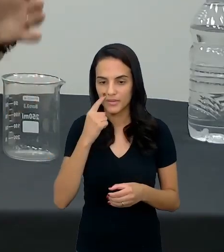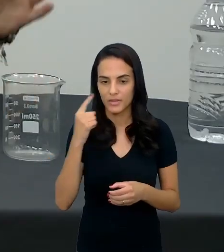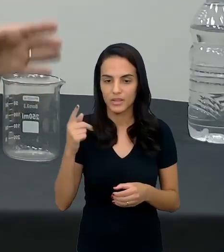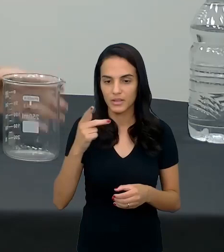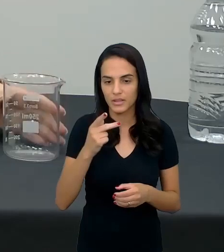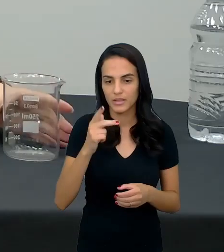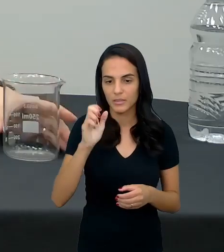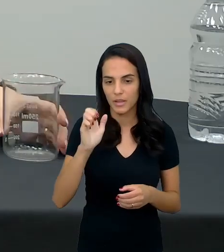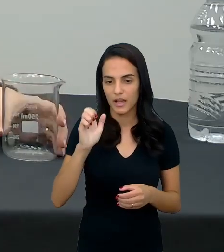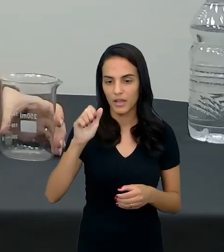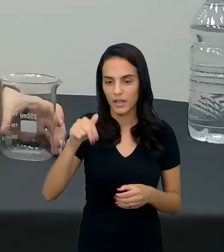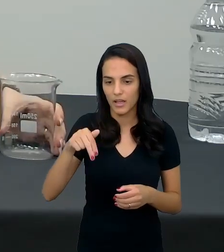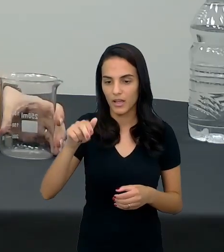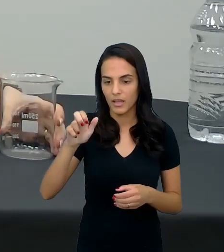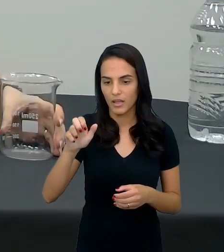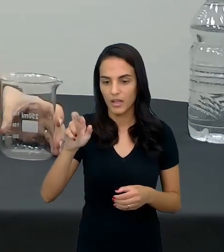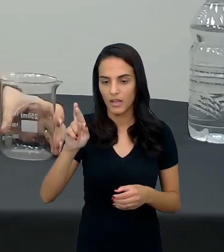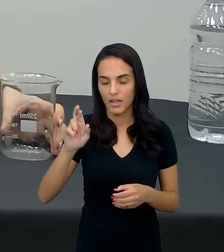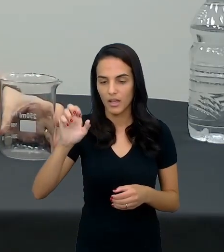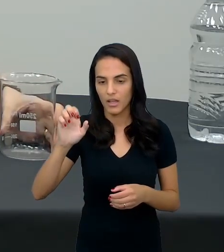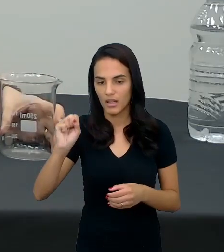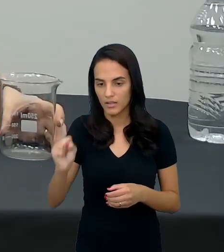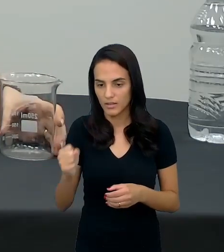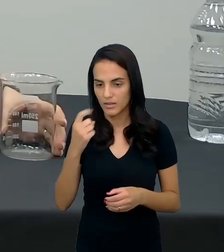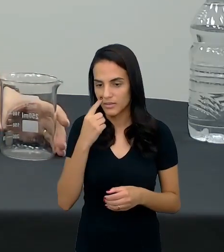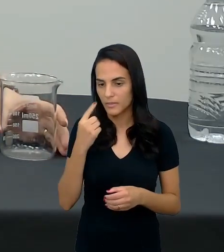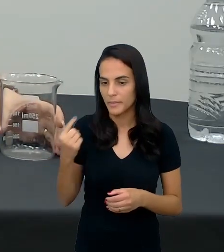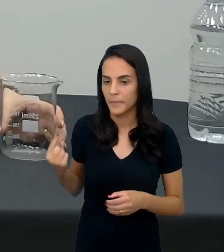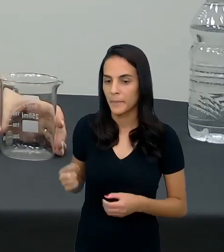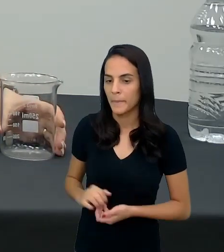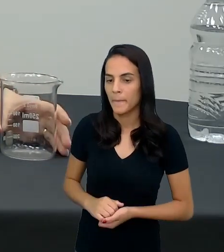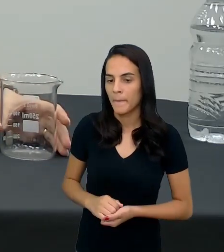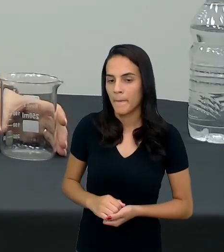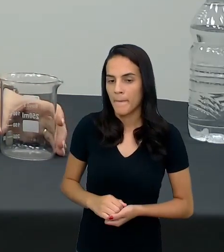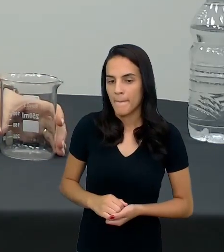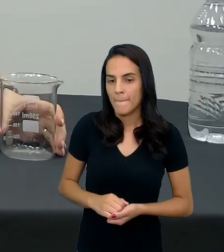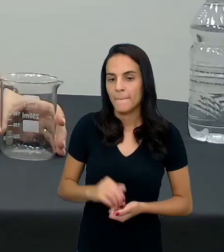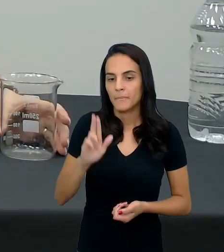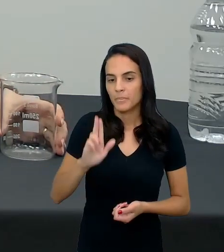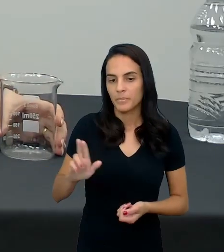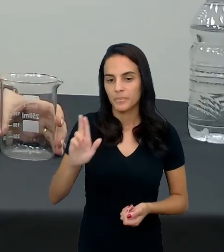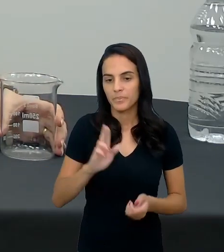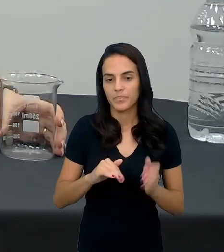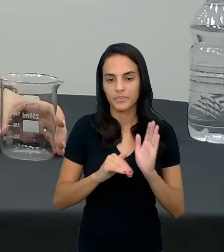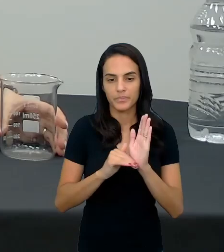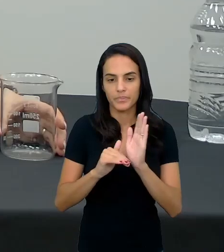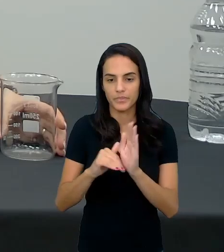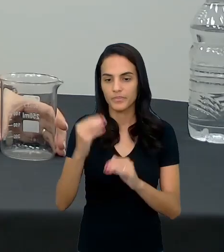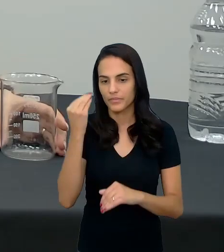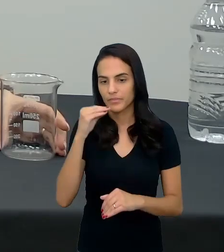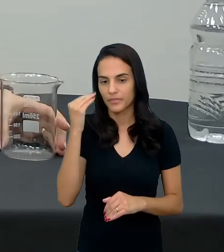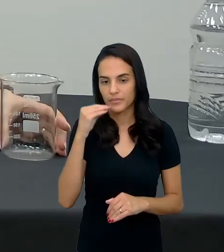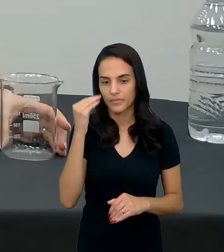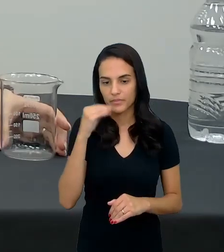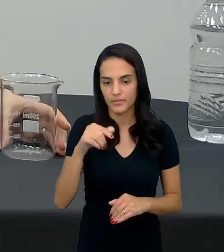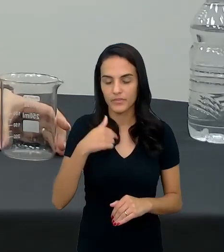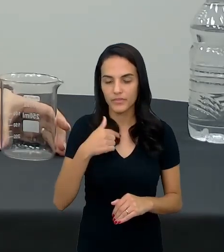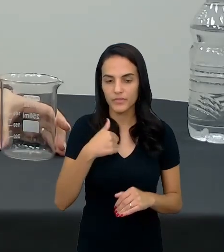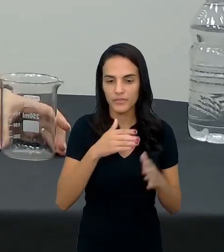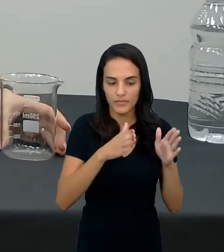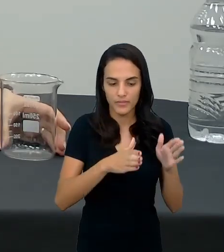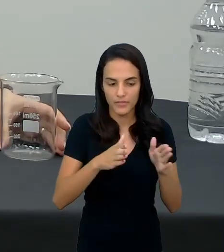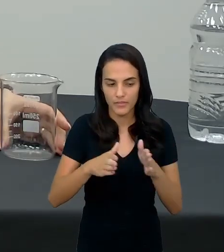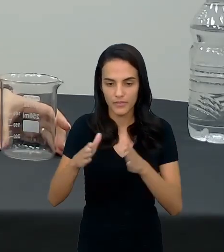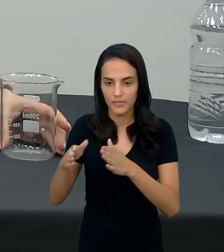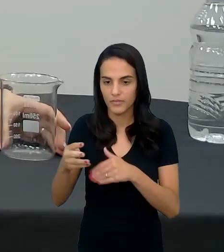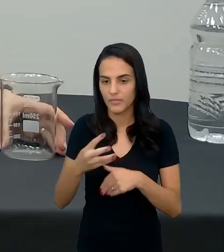beckers, tá? Então aqui, olha só, é um becker de vidro que vai então nos auxiliar aí no nosso experimento. Eu separei